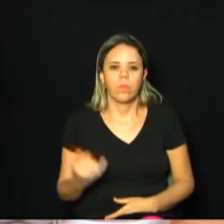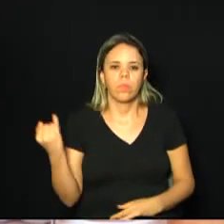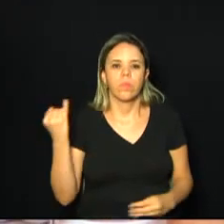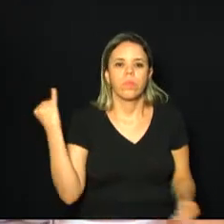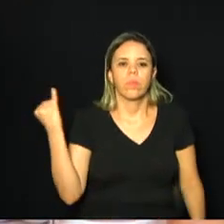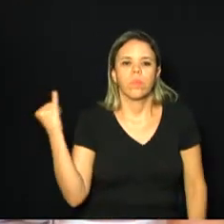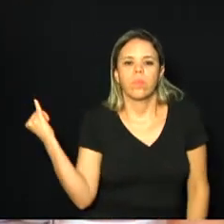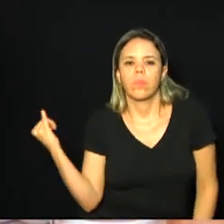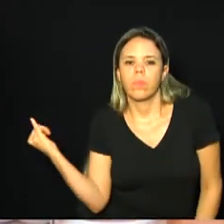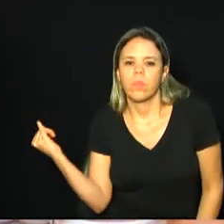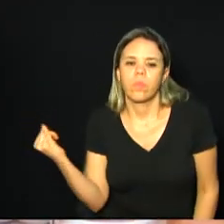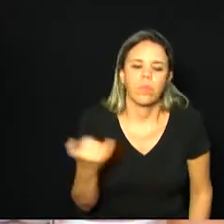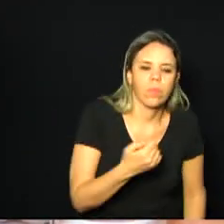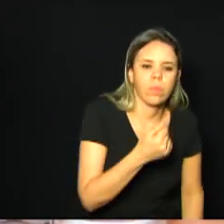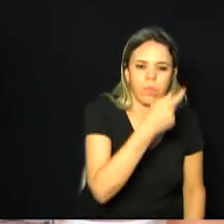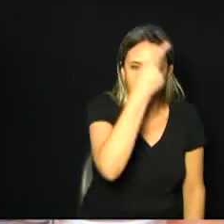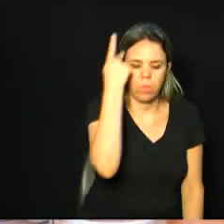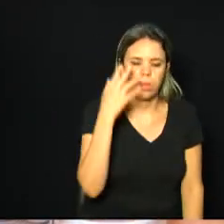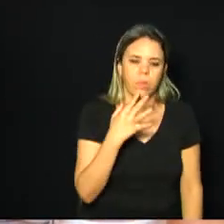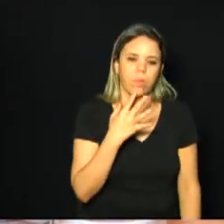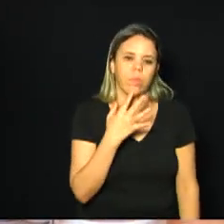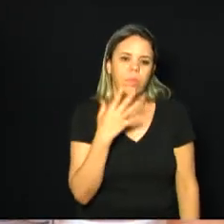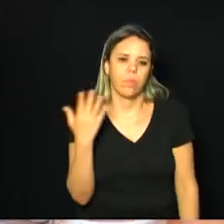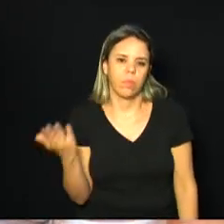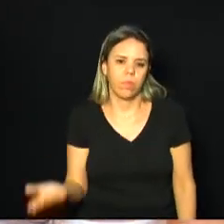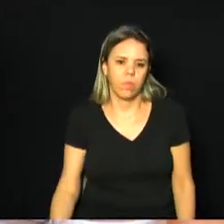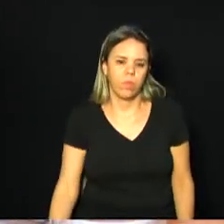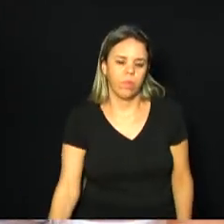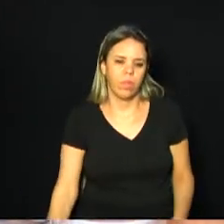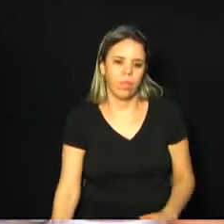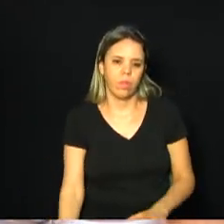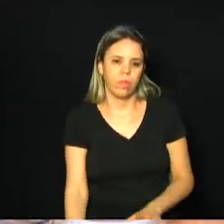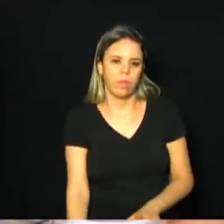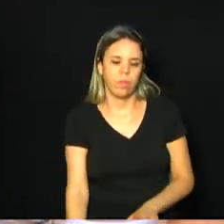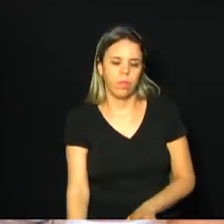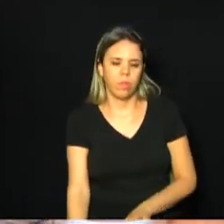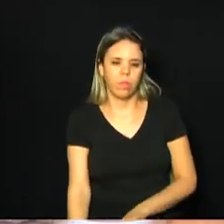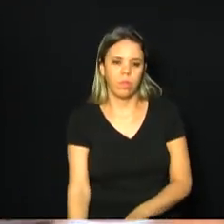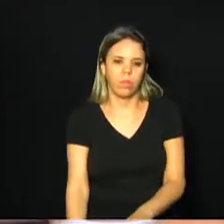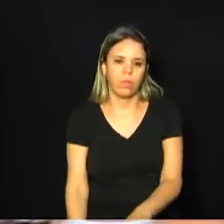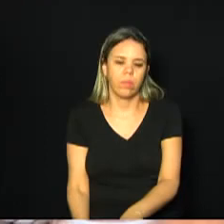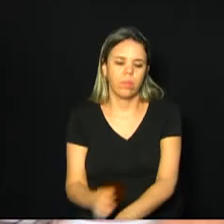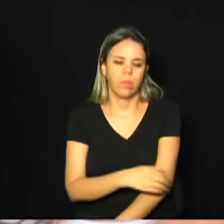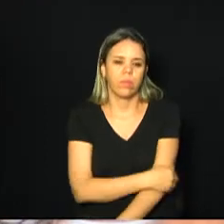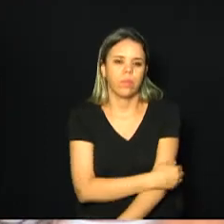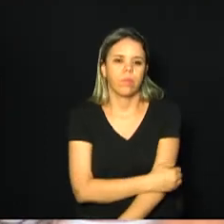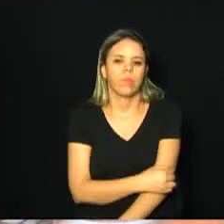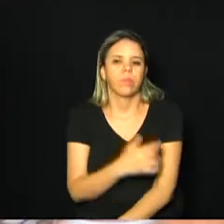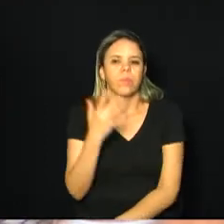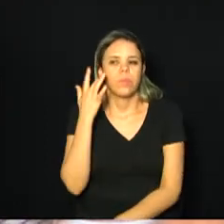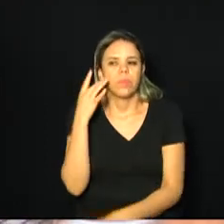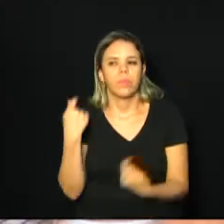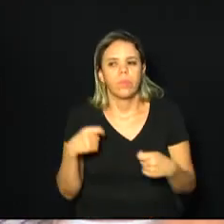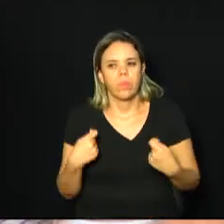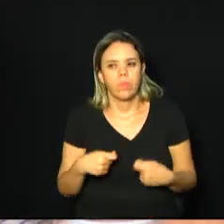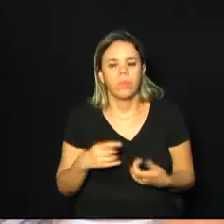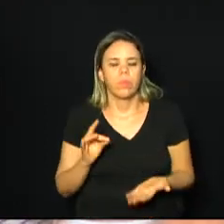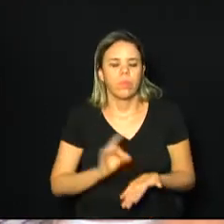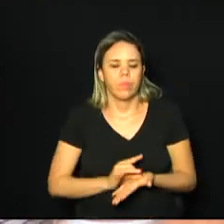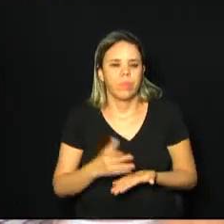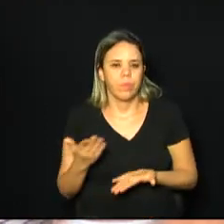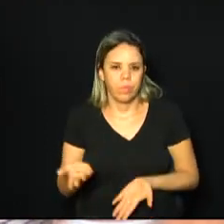importante, ainda poucas pessoas conhecem, né? Então, eu acho que a gente precisa